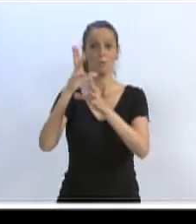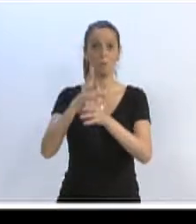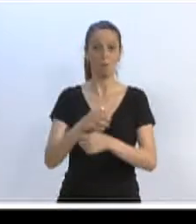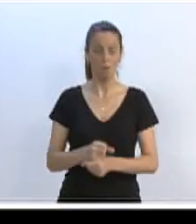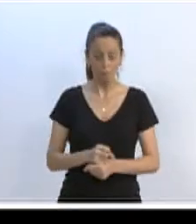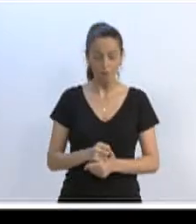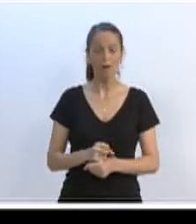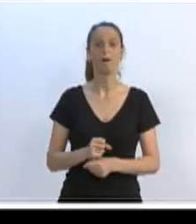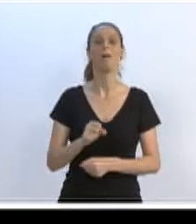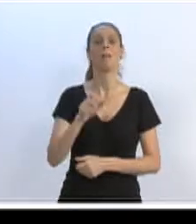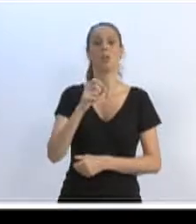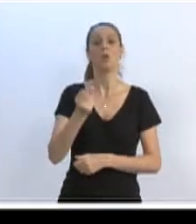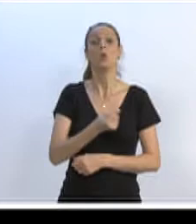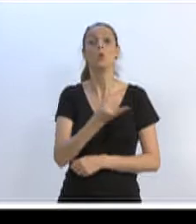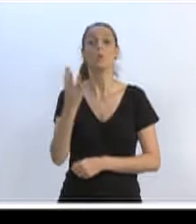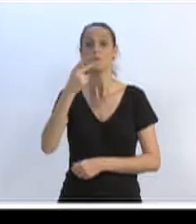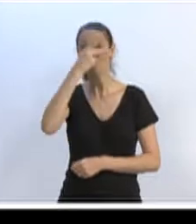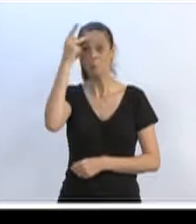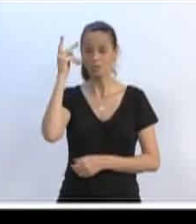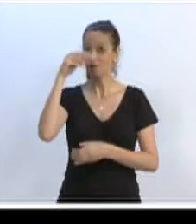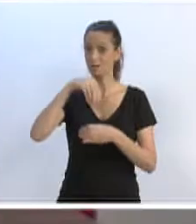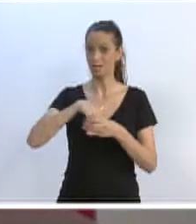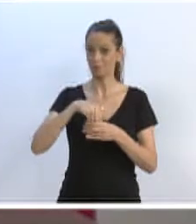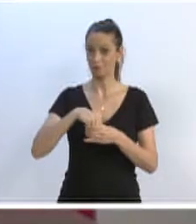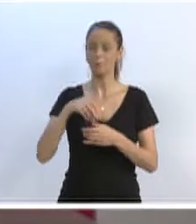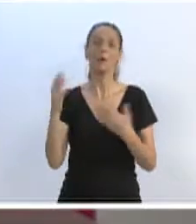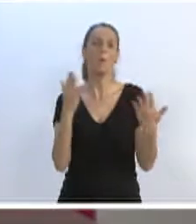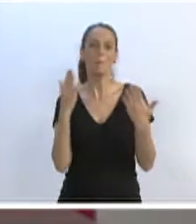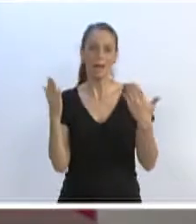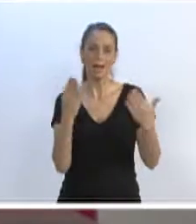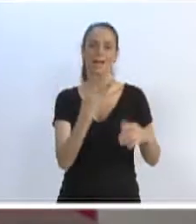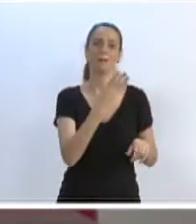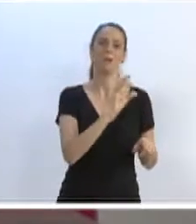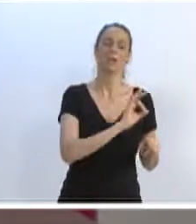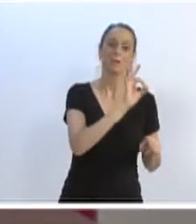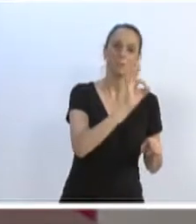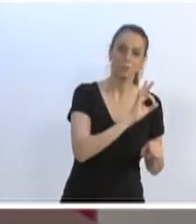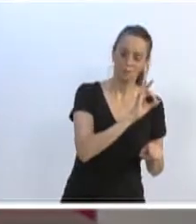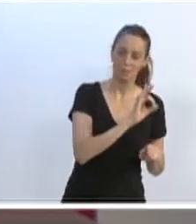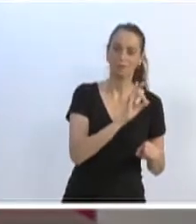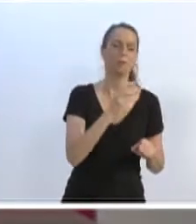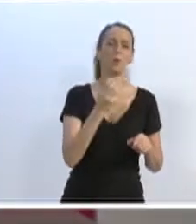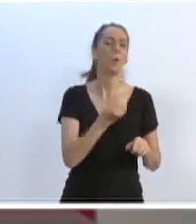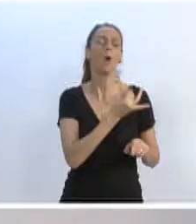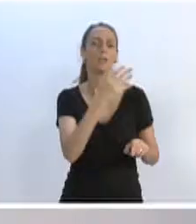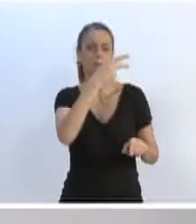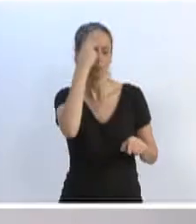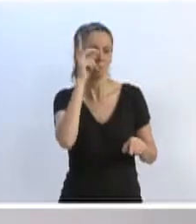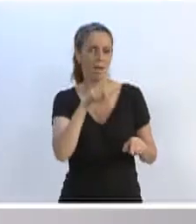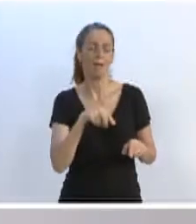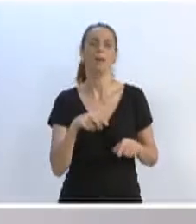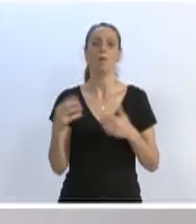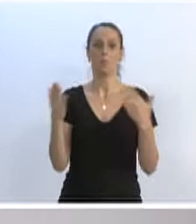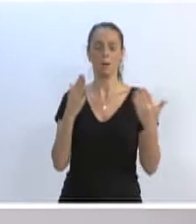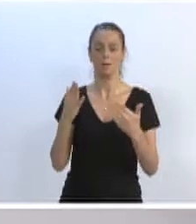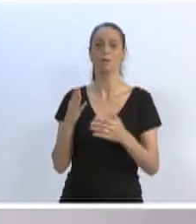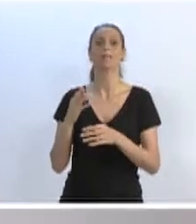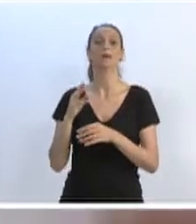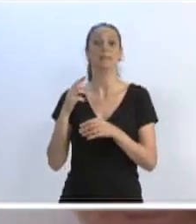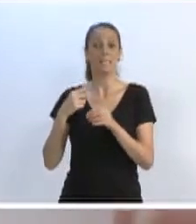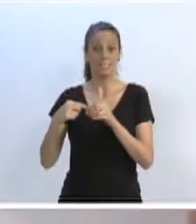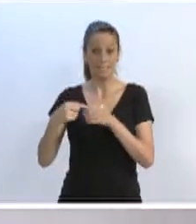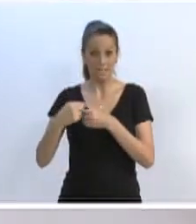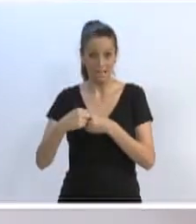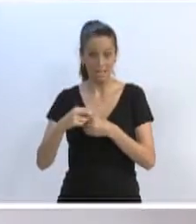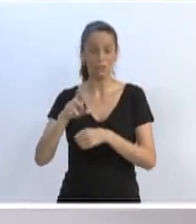Sul e Indaial, para vocês fazerem ideia. Queria que pegasse também, focasse bem pertinho ali. Rio do Sul e Indaial, TVL.